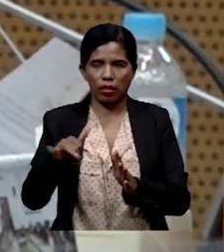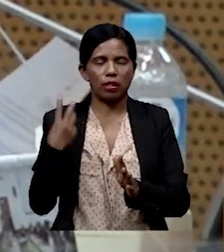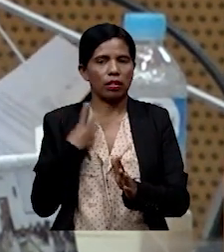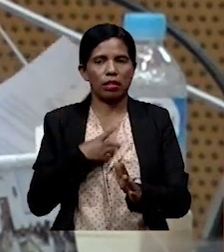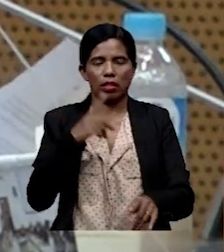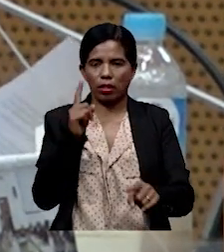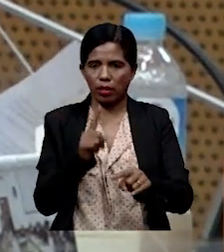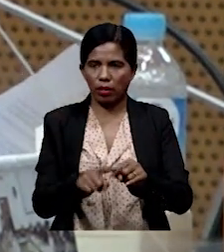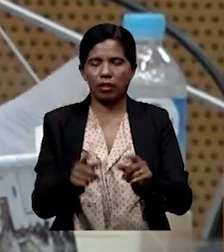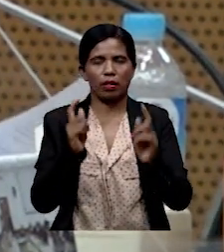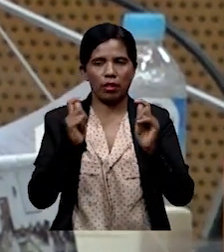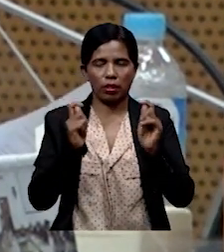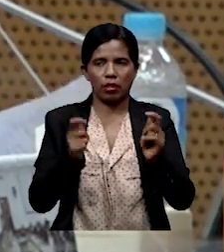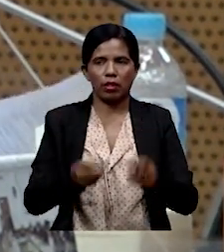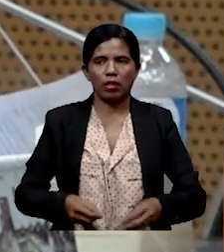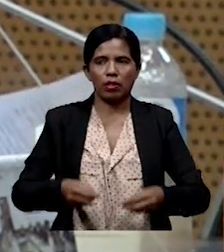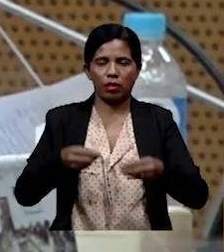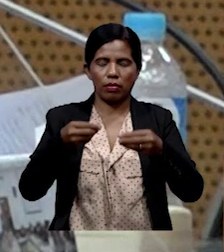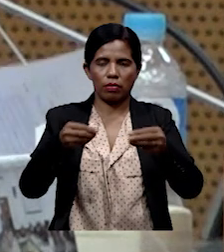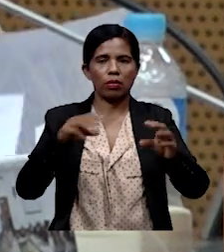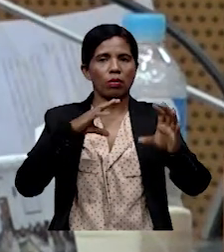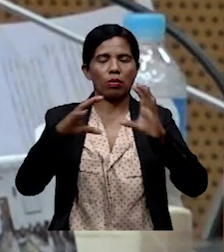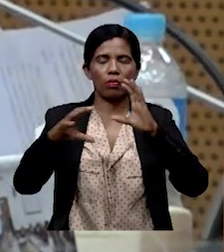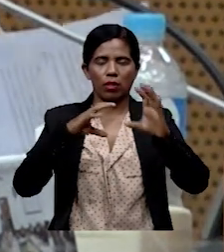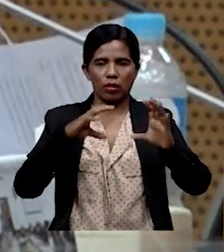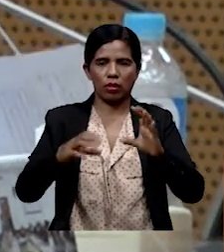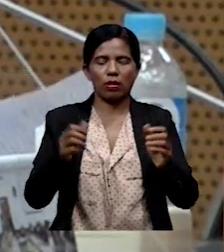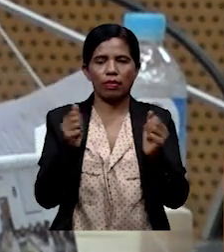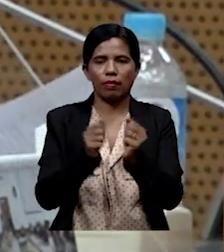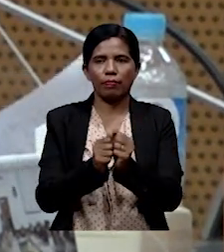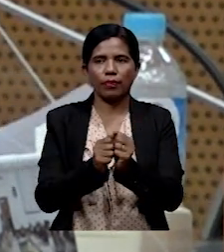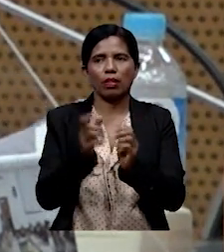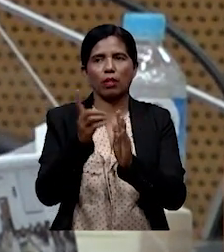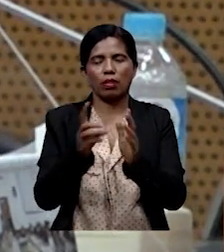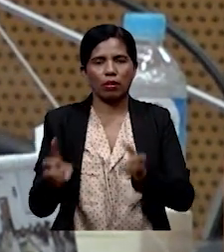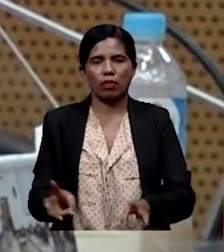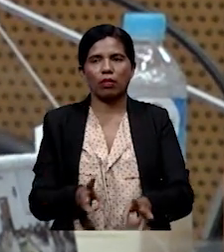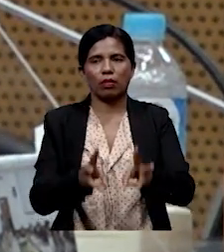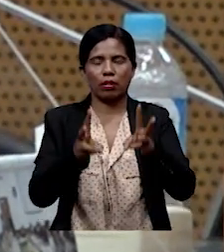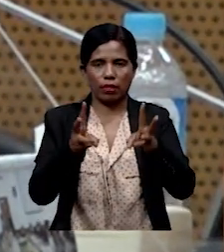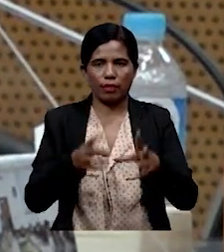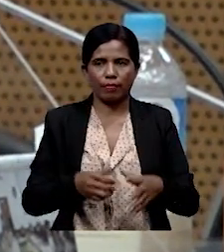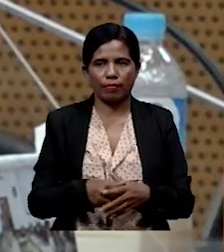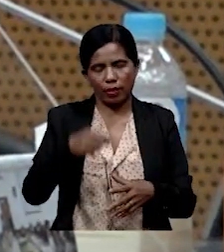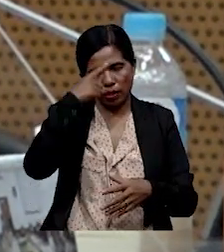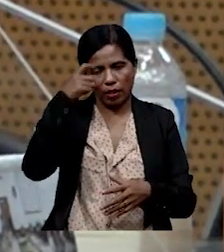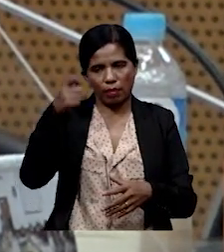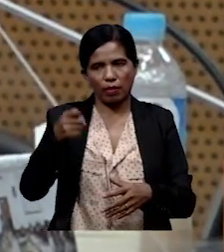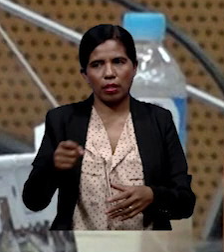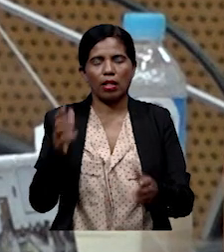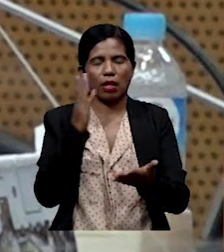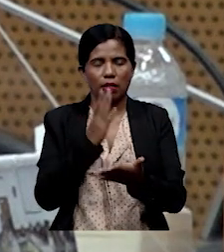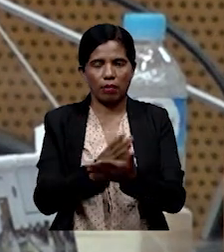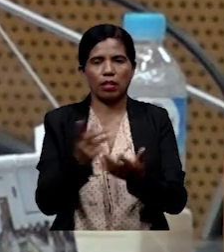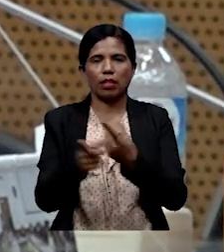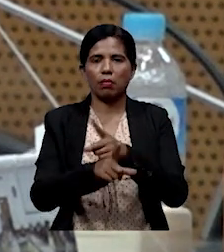labele. Tenta a tu controla meios de comunicação social ho dalan halo censura tamba e dene hamate